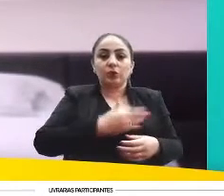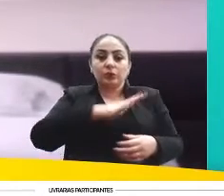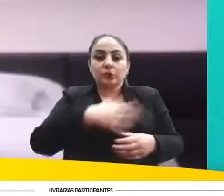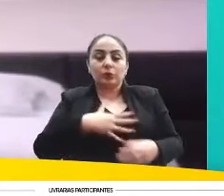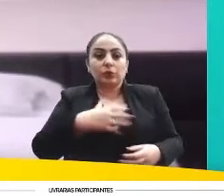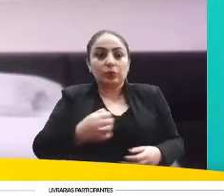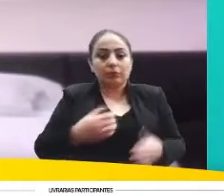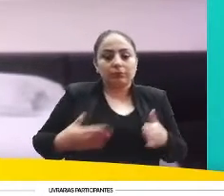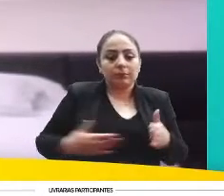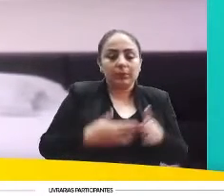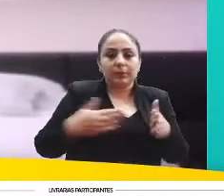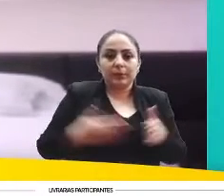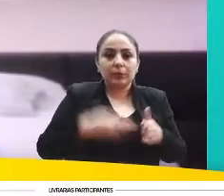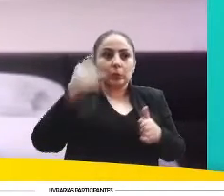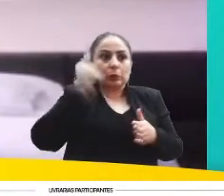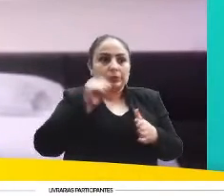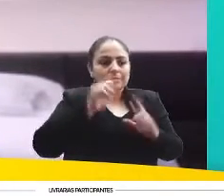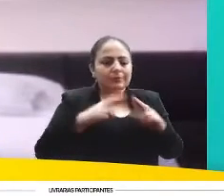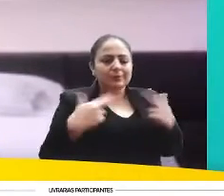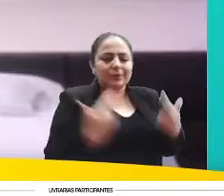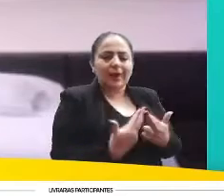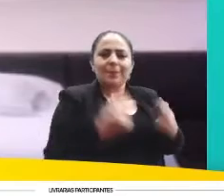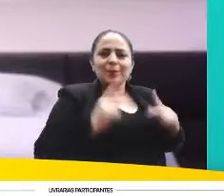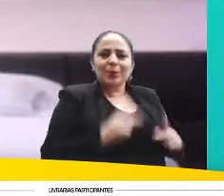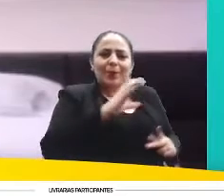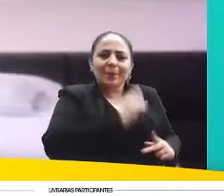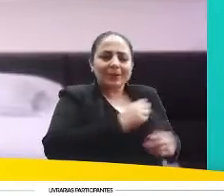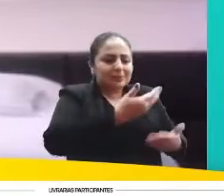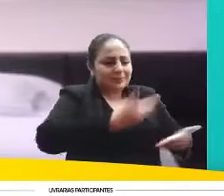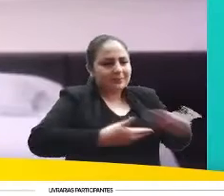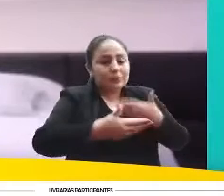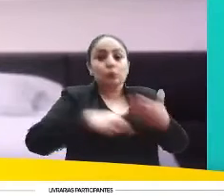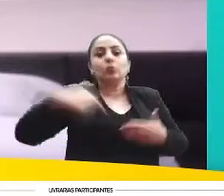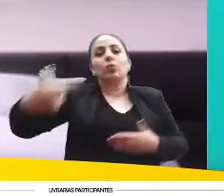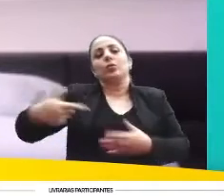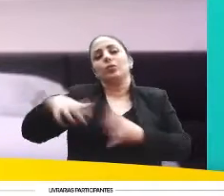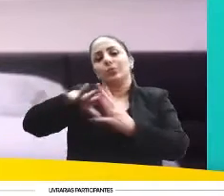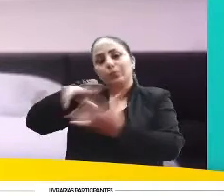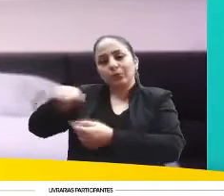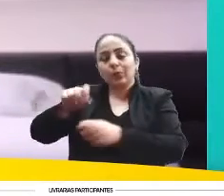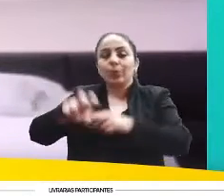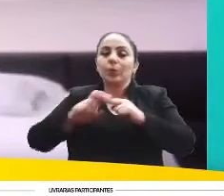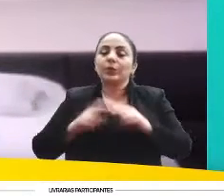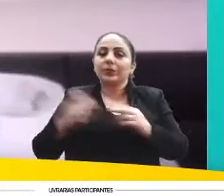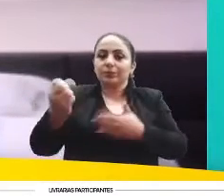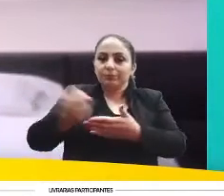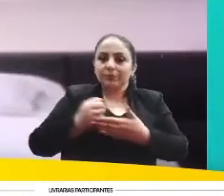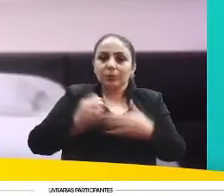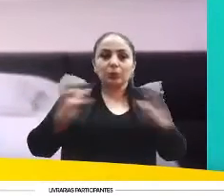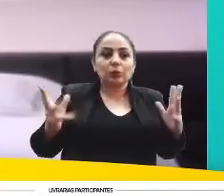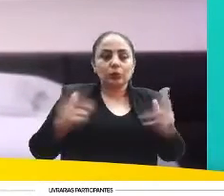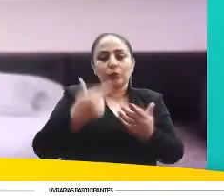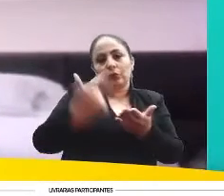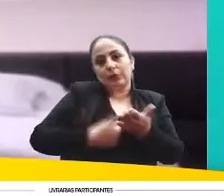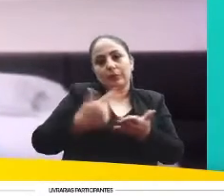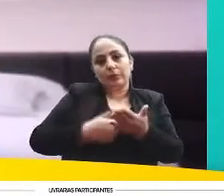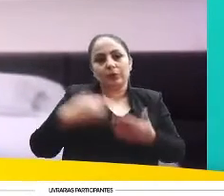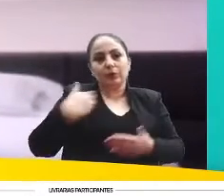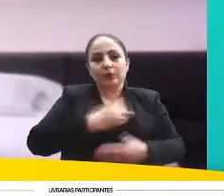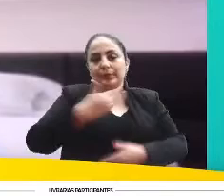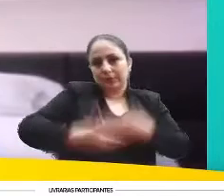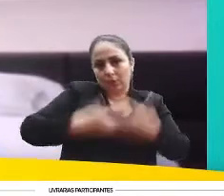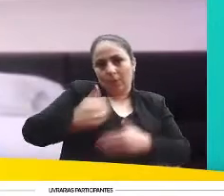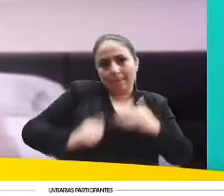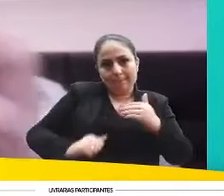um obstáculo para a gente se reunir com as pessoas queridas, amadas, no outro mundo. Então, isso é trazido, e aí no livro a gente desenvolve